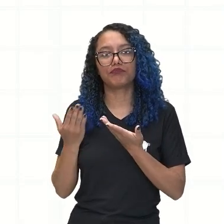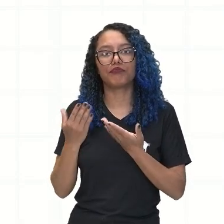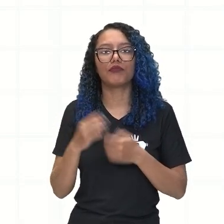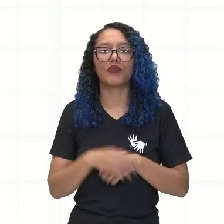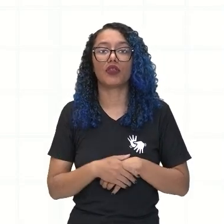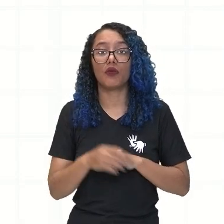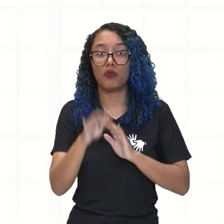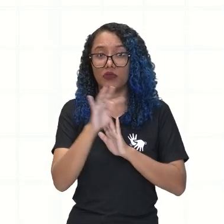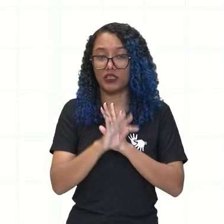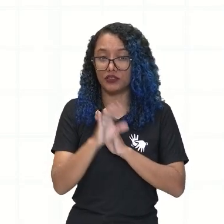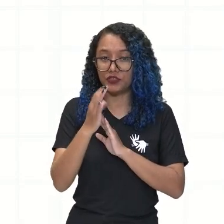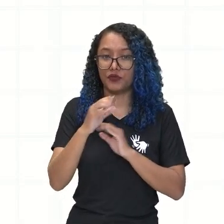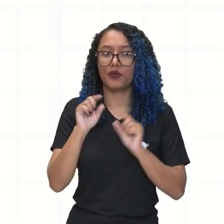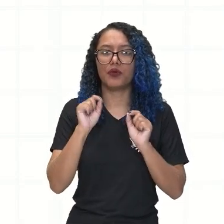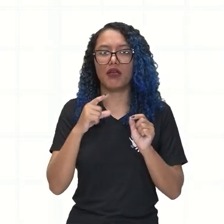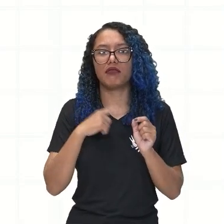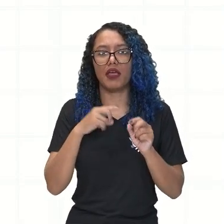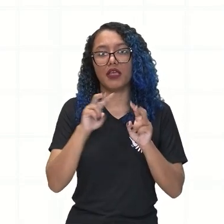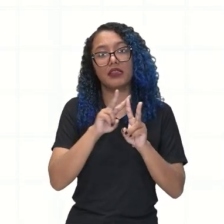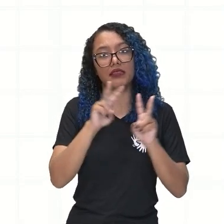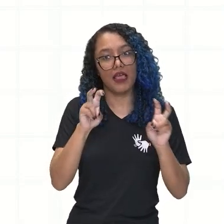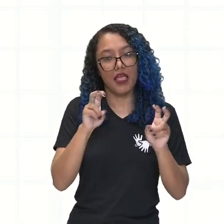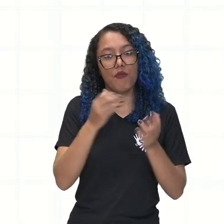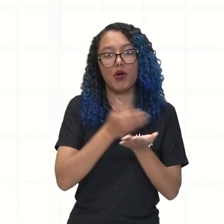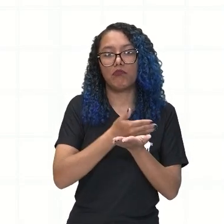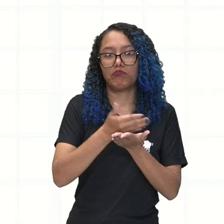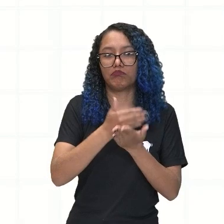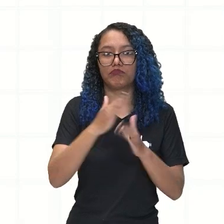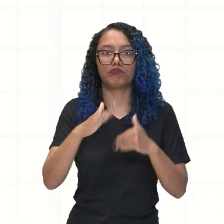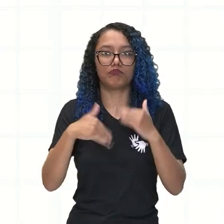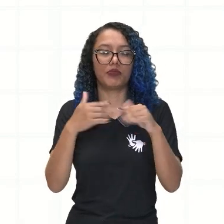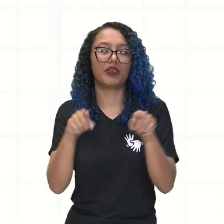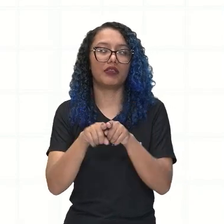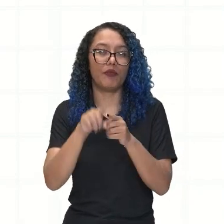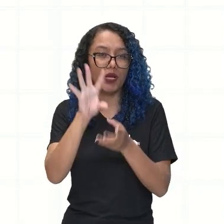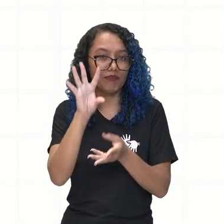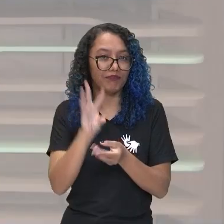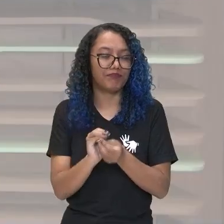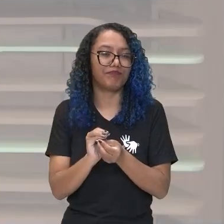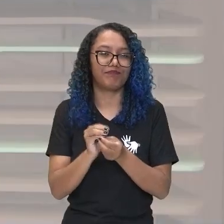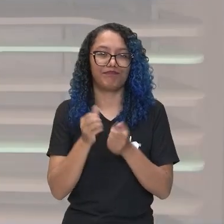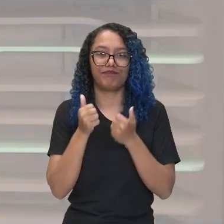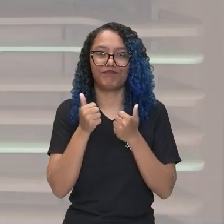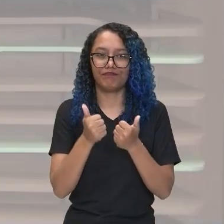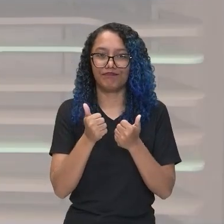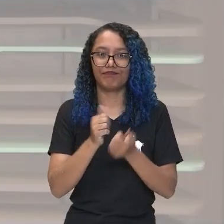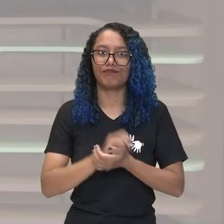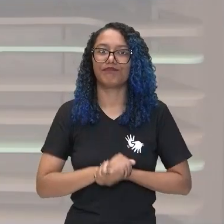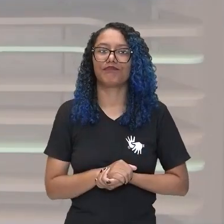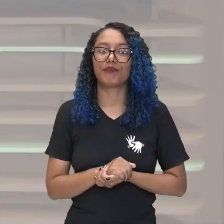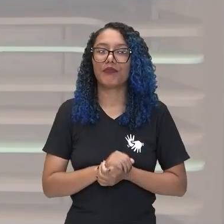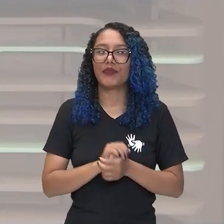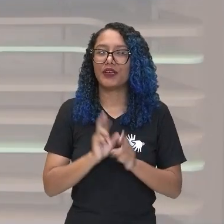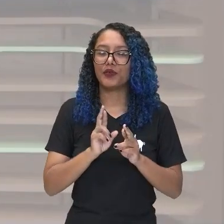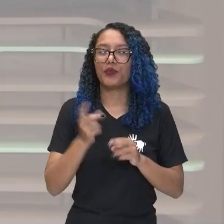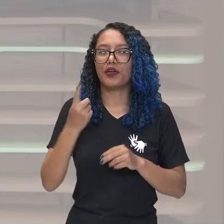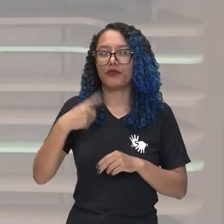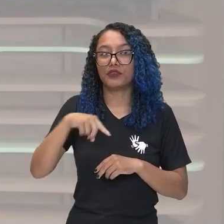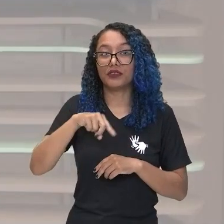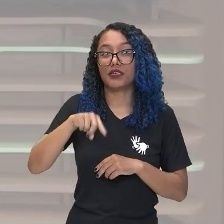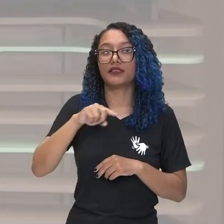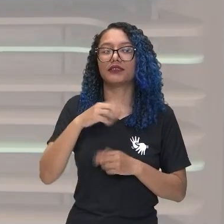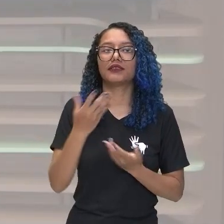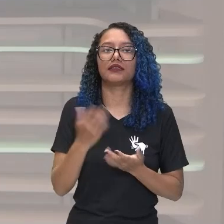introdução, desenvolvimento e conclusão. Muito bem, é isso. Espero